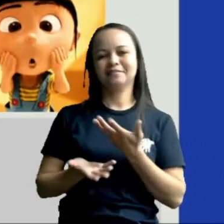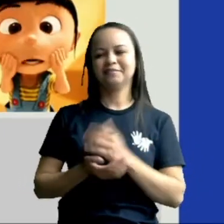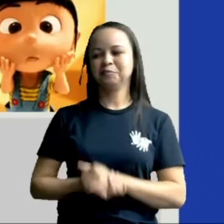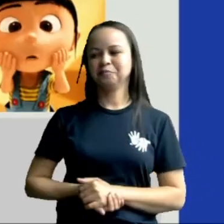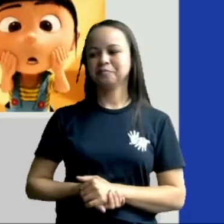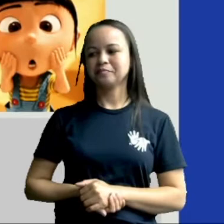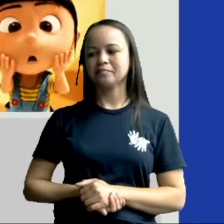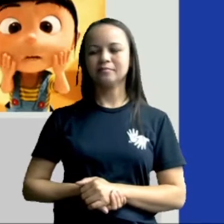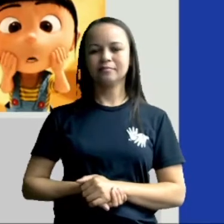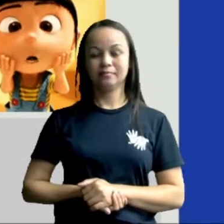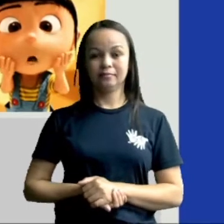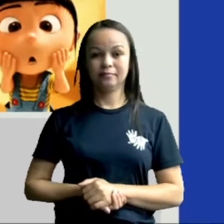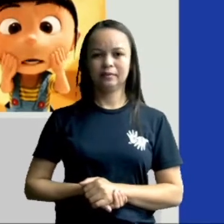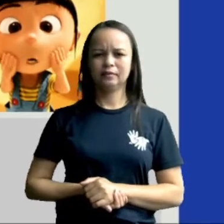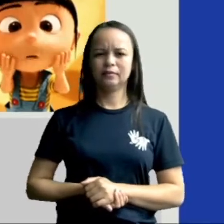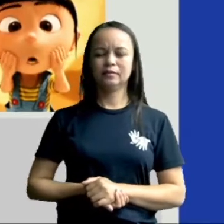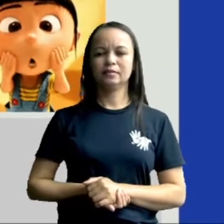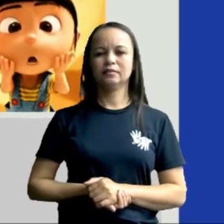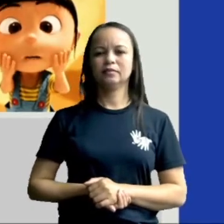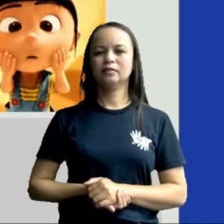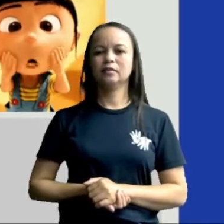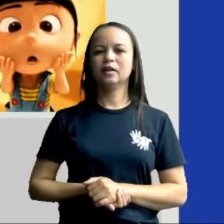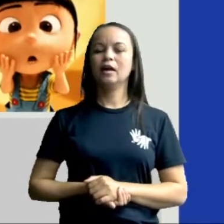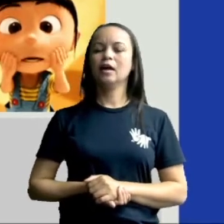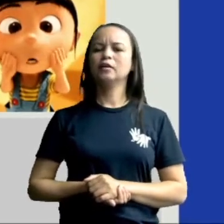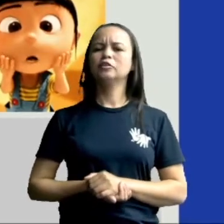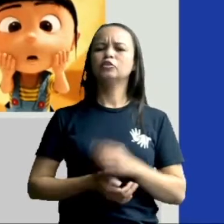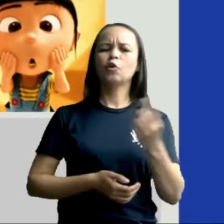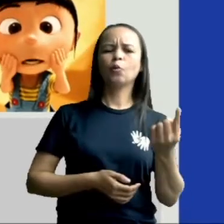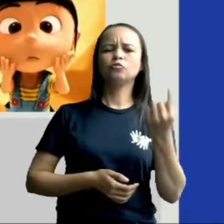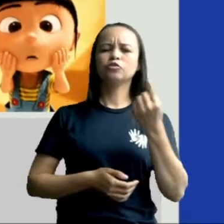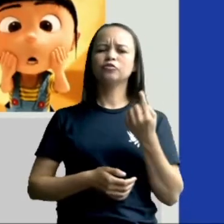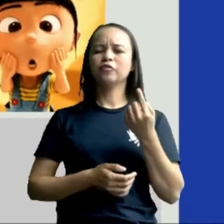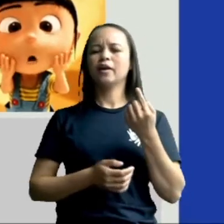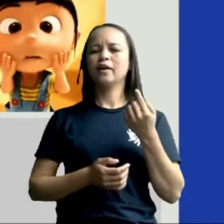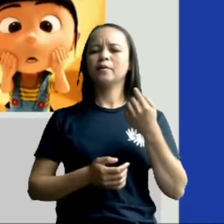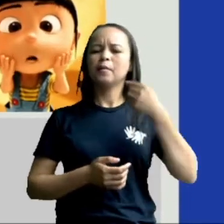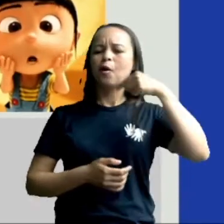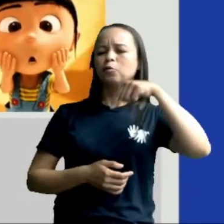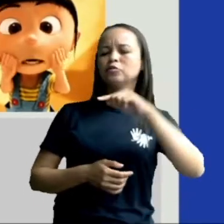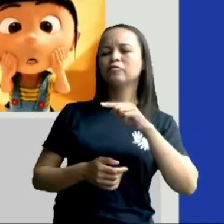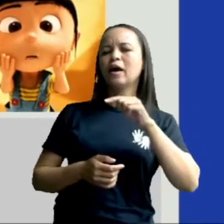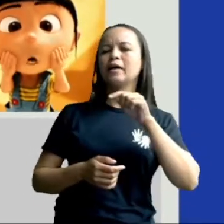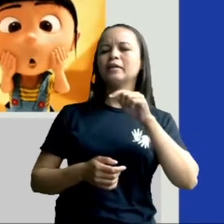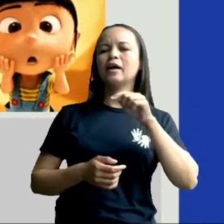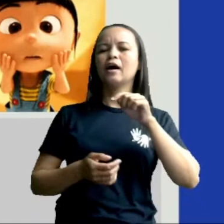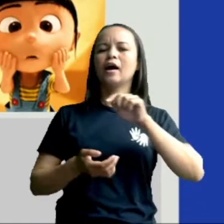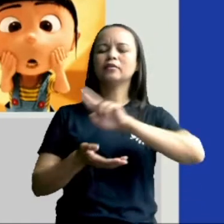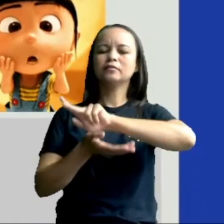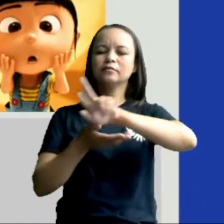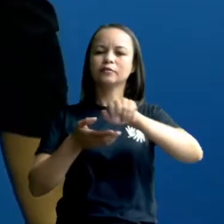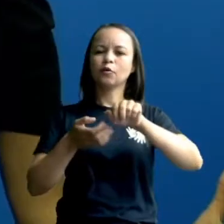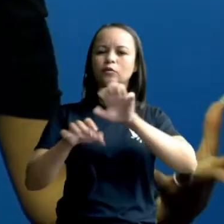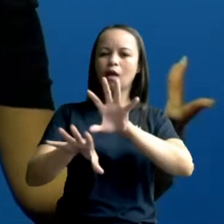Vamos lá. De onde vem e para onde vai o que consumimos? Vejam só. Por que